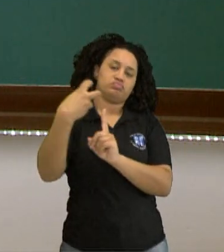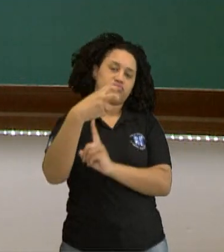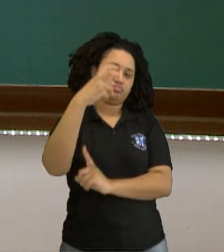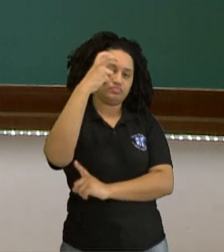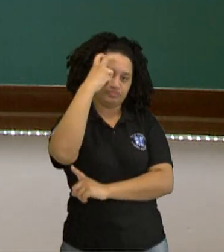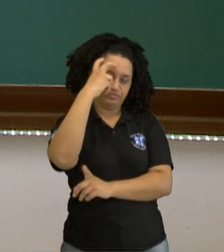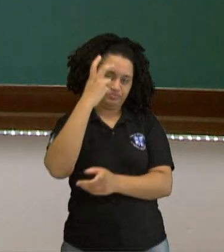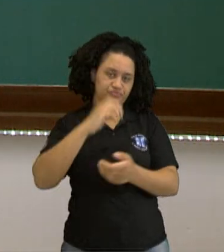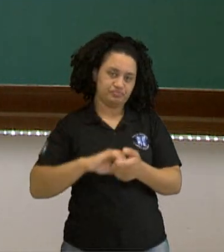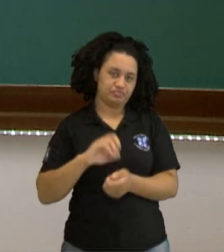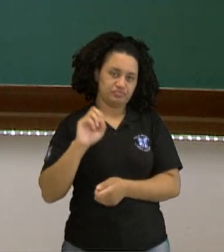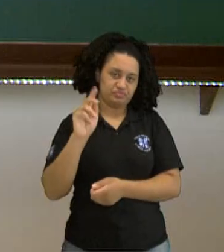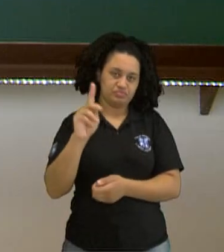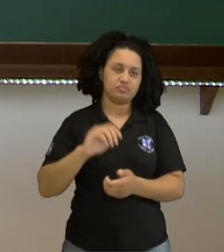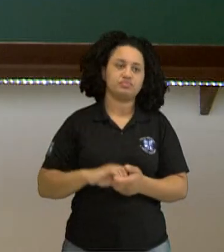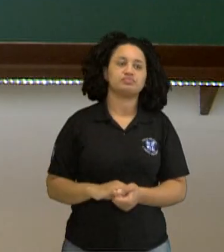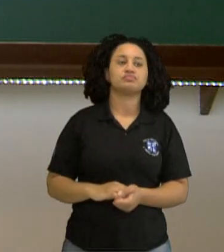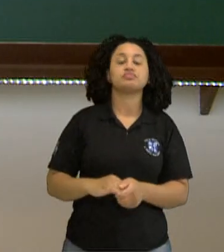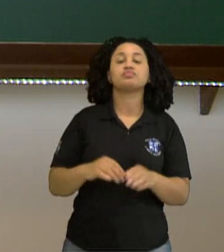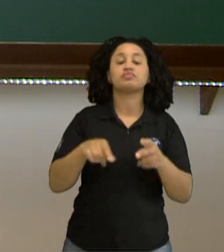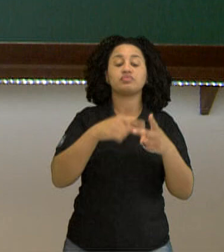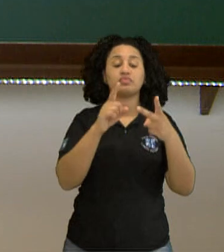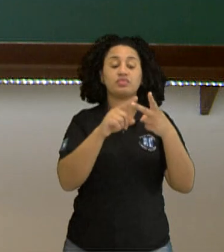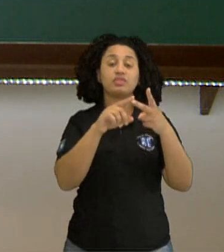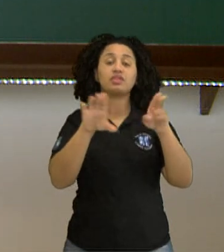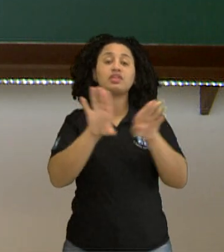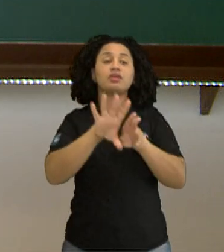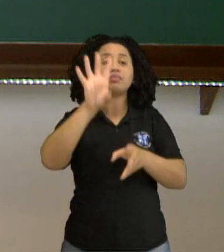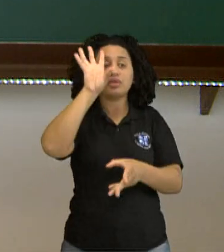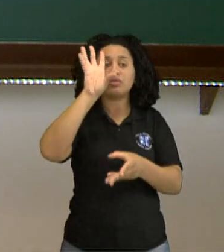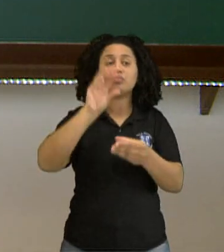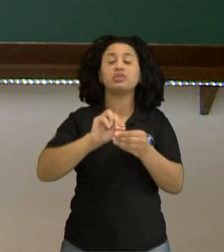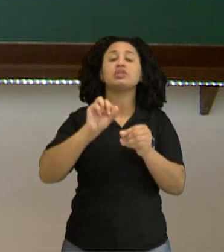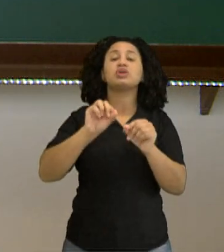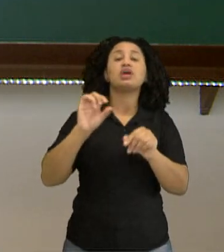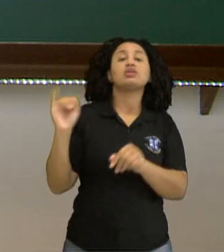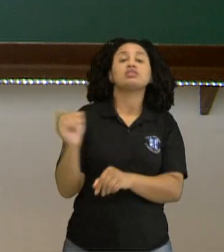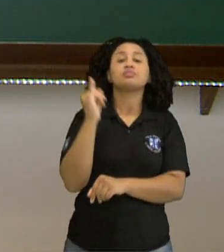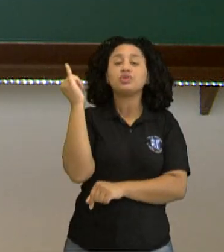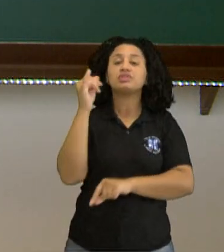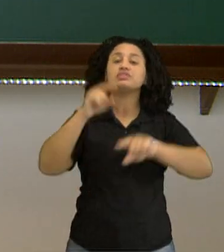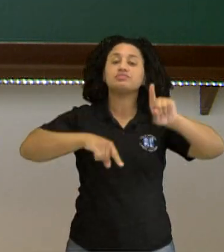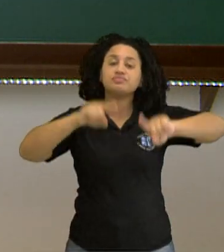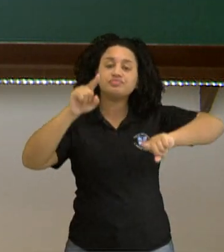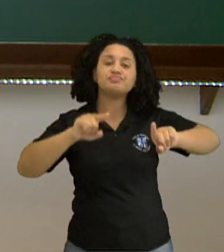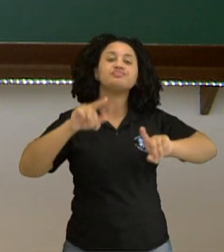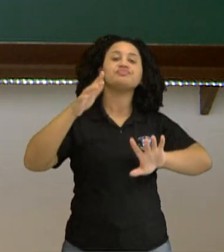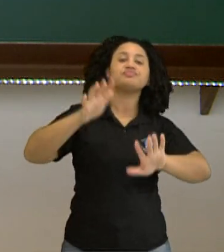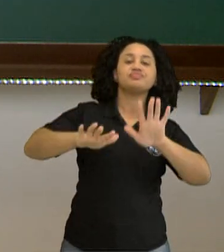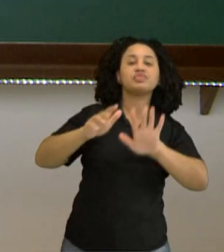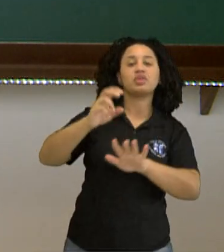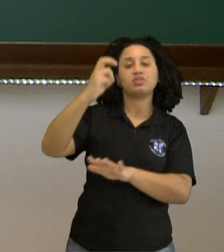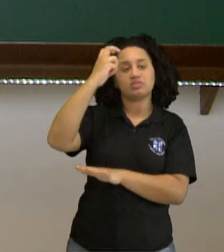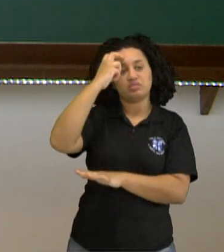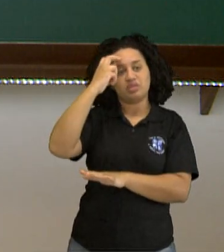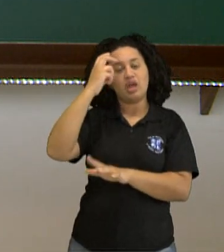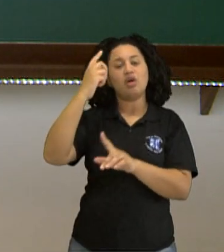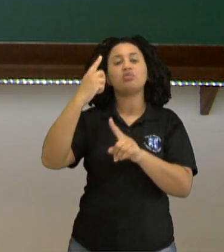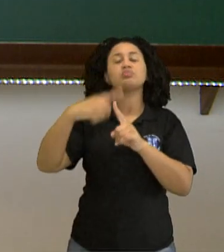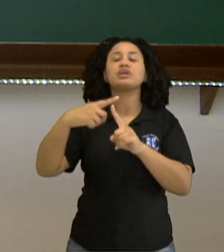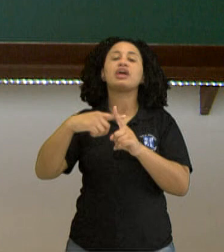culturais. Tá certo? Também vamos compreender a importância do relativismo cultural na desconstrução